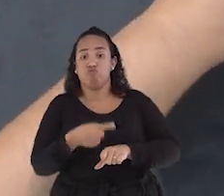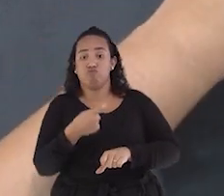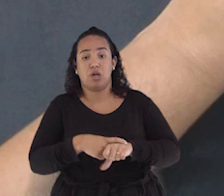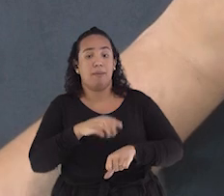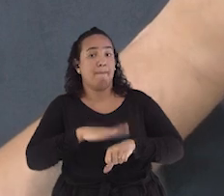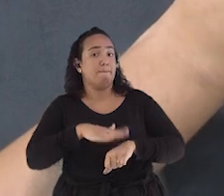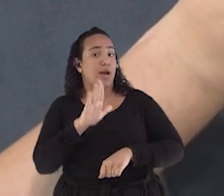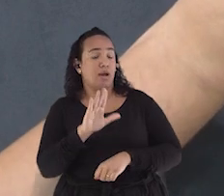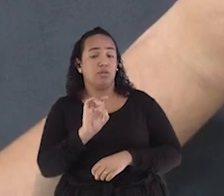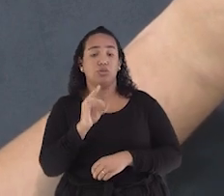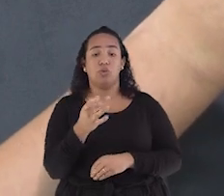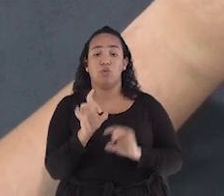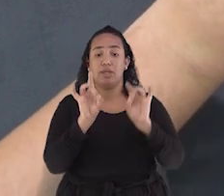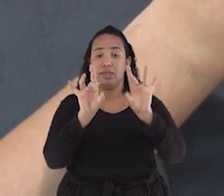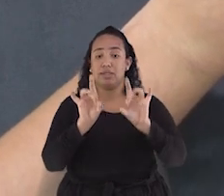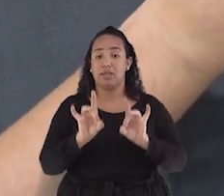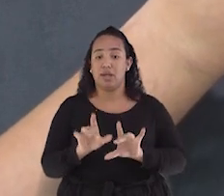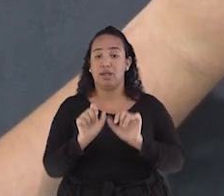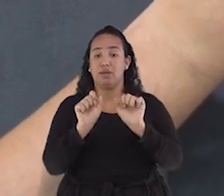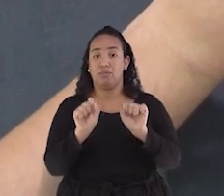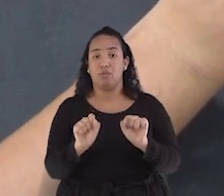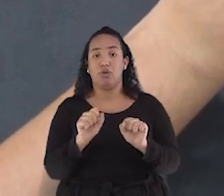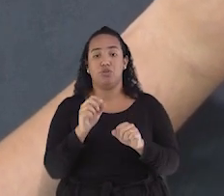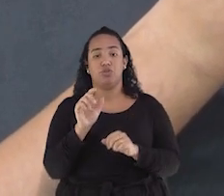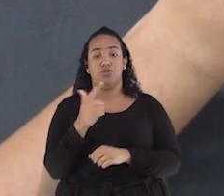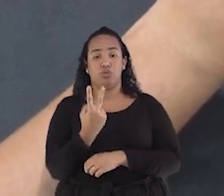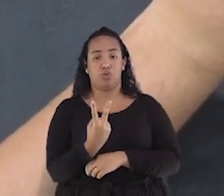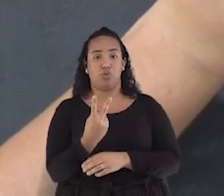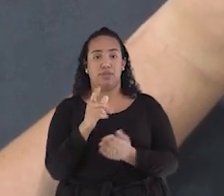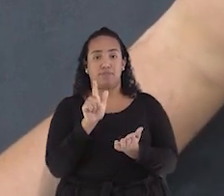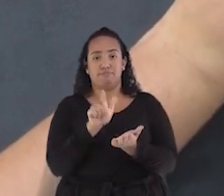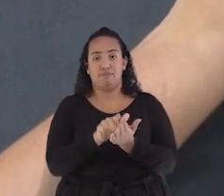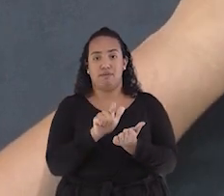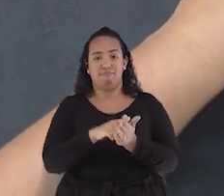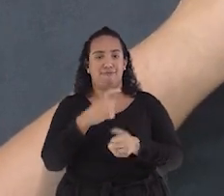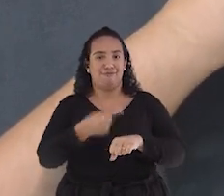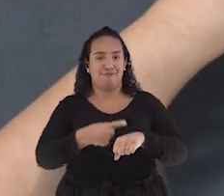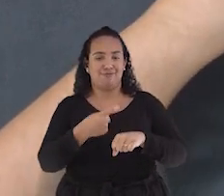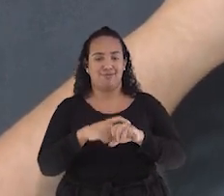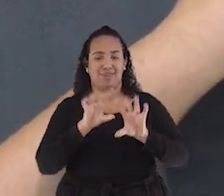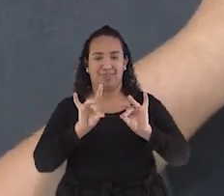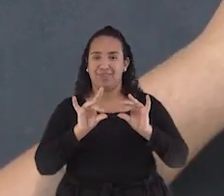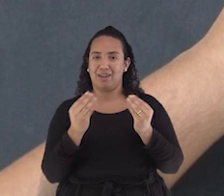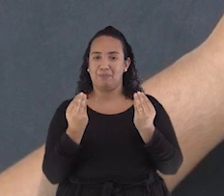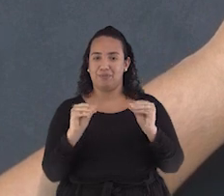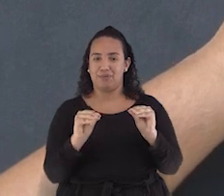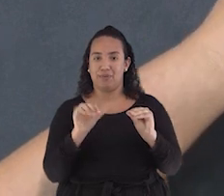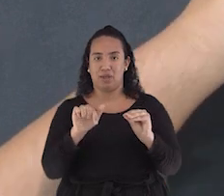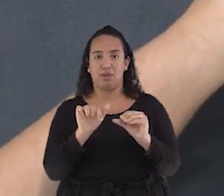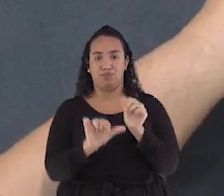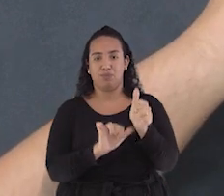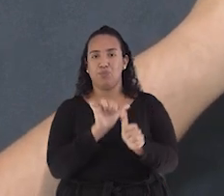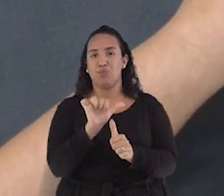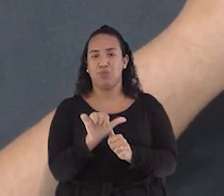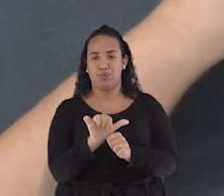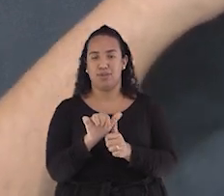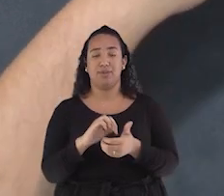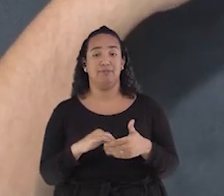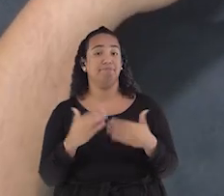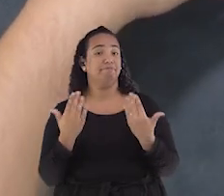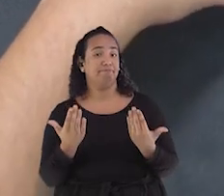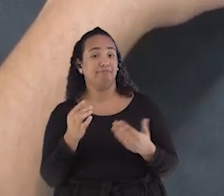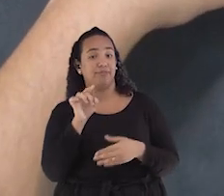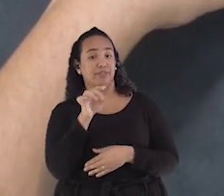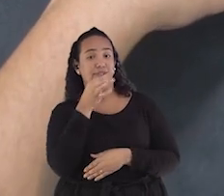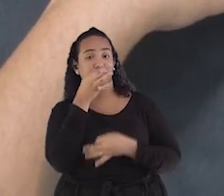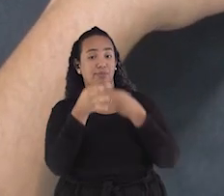também você pode em cada camada colar dois papelões finos, assim ele vai ficar um pouquinho mais alto. E aí,